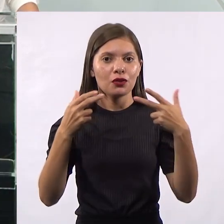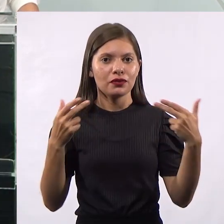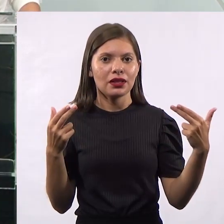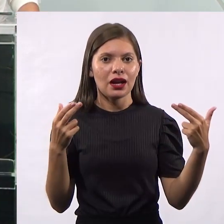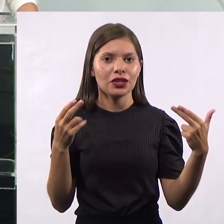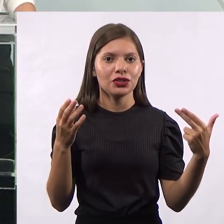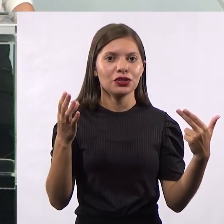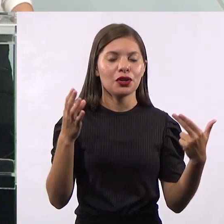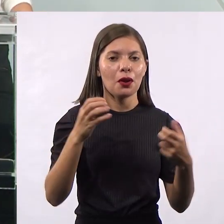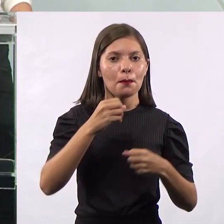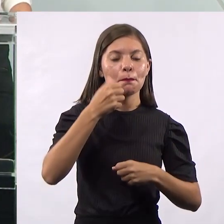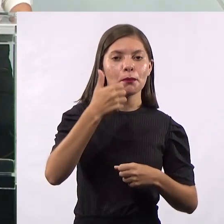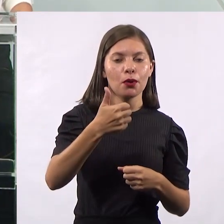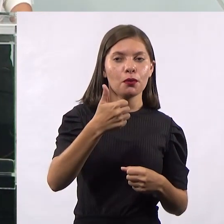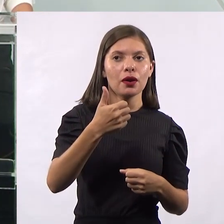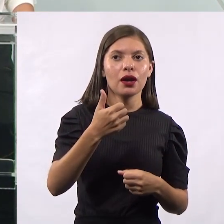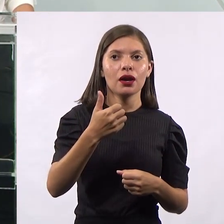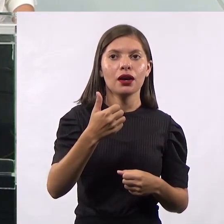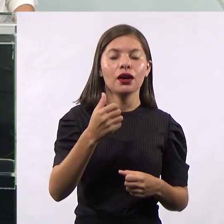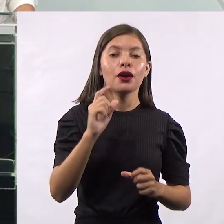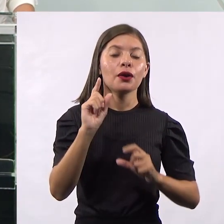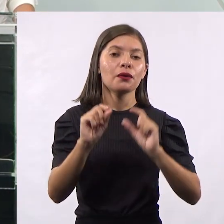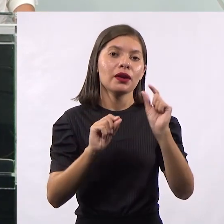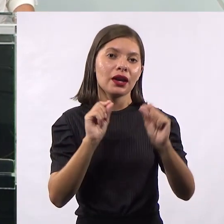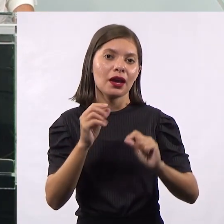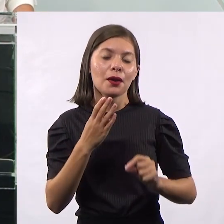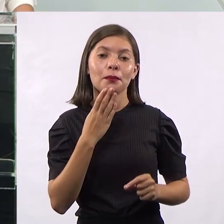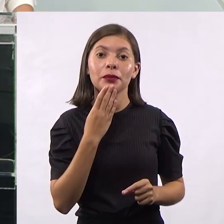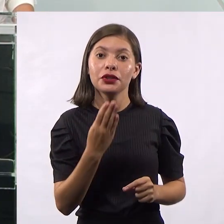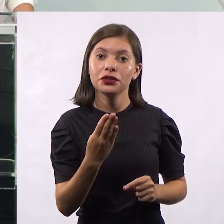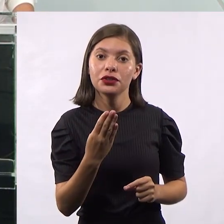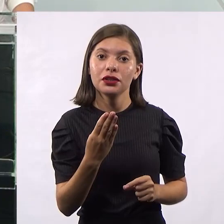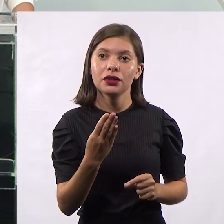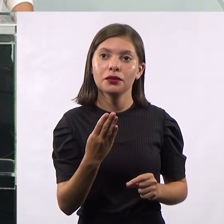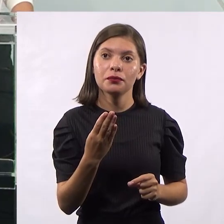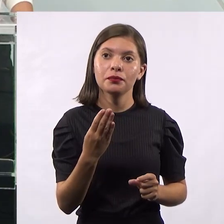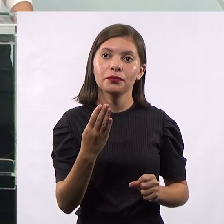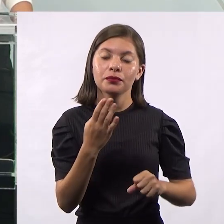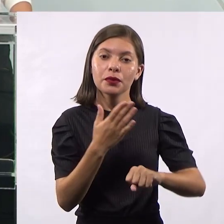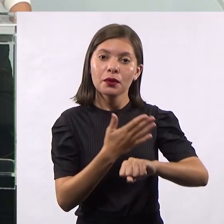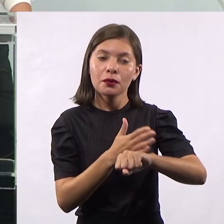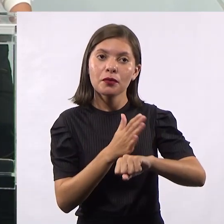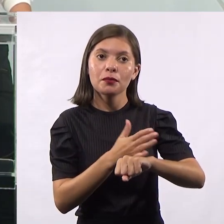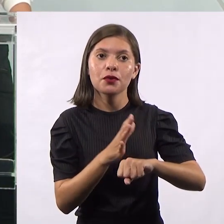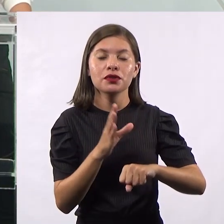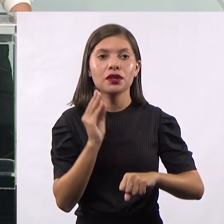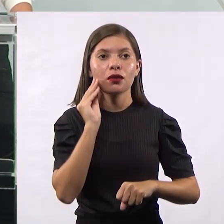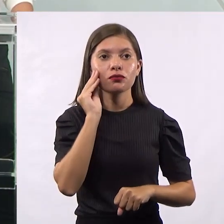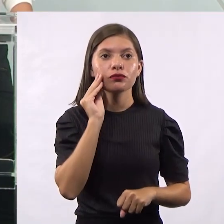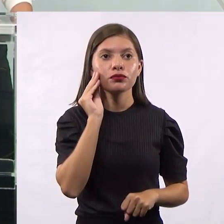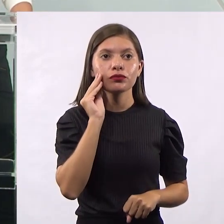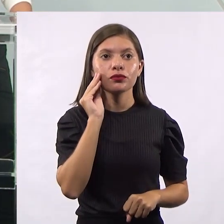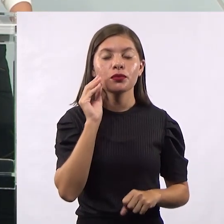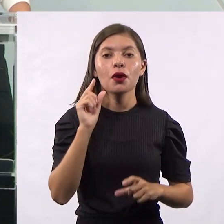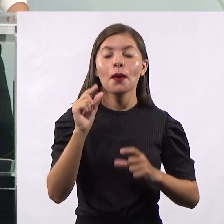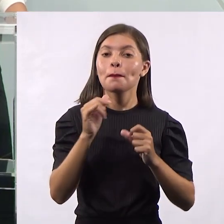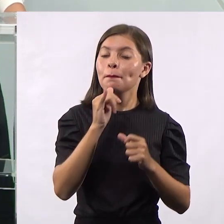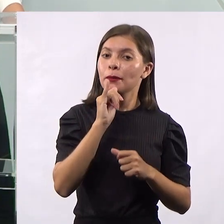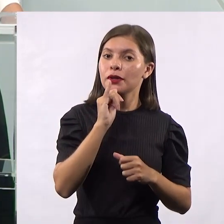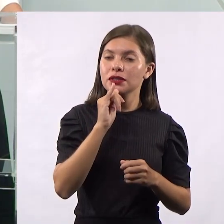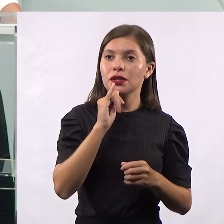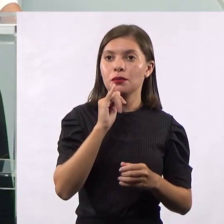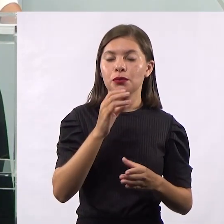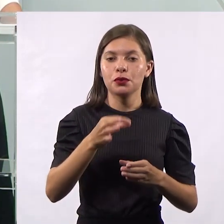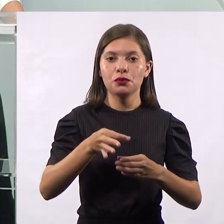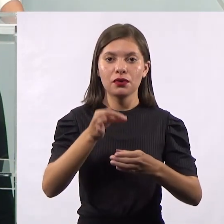de novidade boa aqui é que agora a gente pode pedir uma amostra, né? Então, por exemplo, o tal do danado do